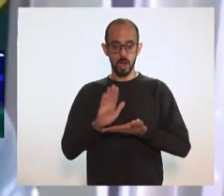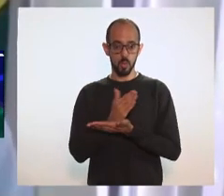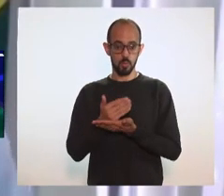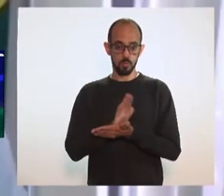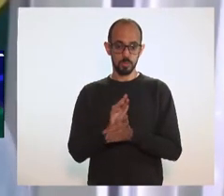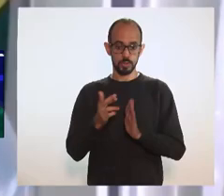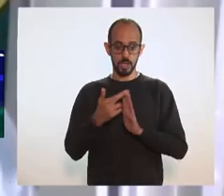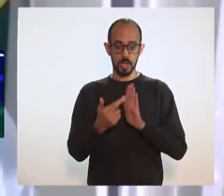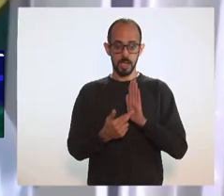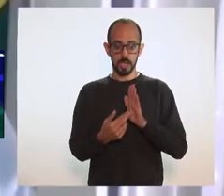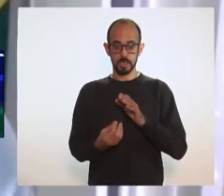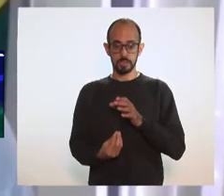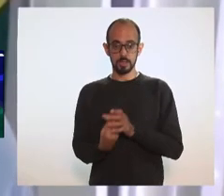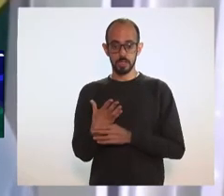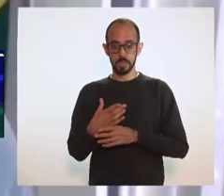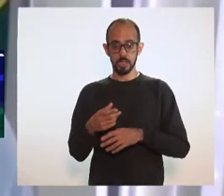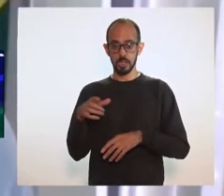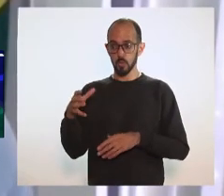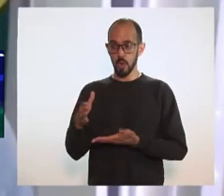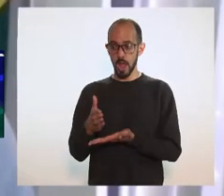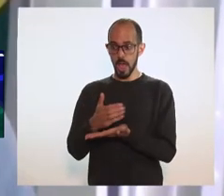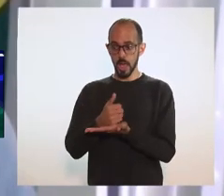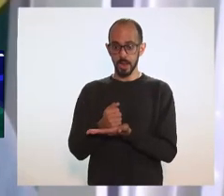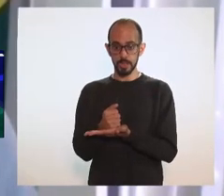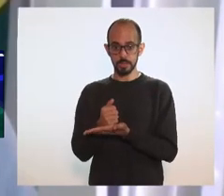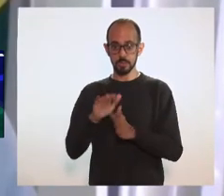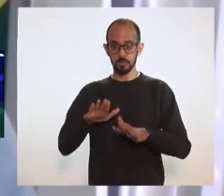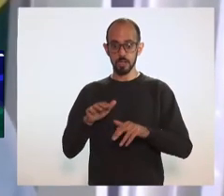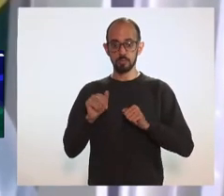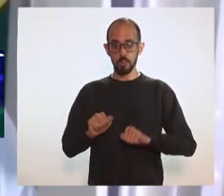mas podem travar o processo produtivo, podem